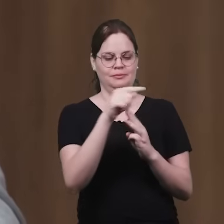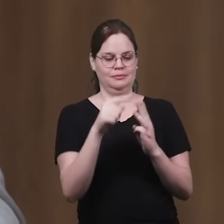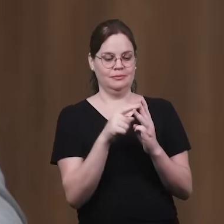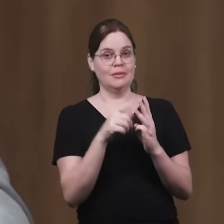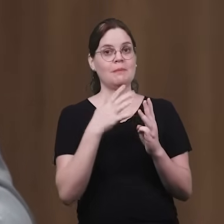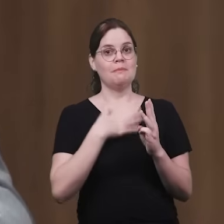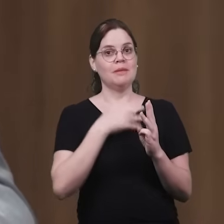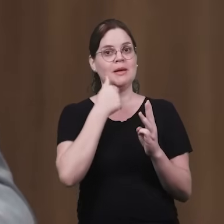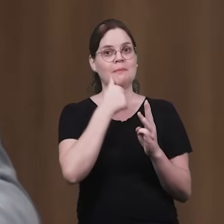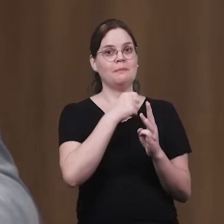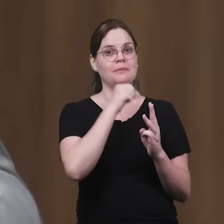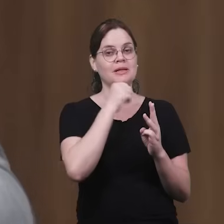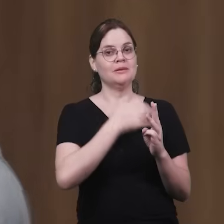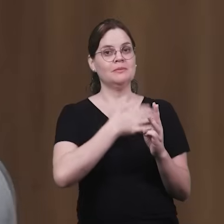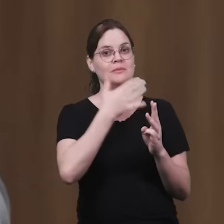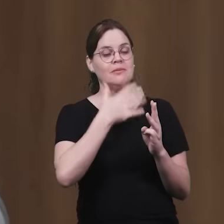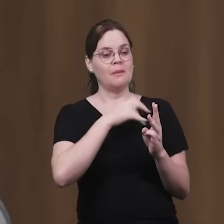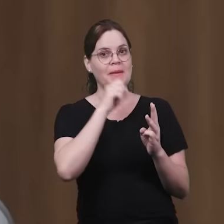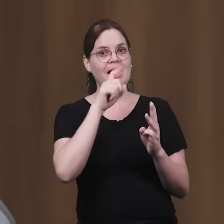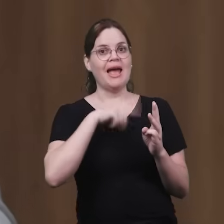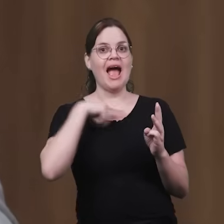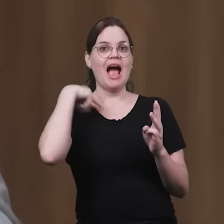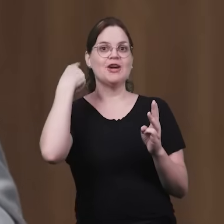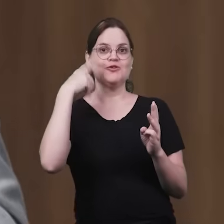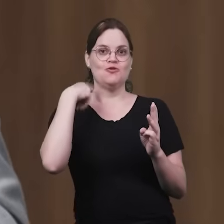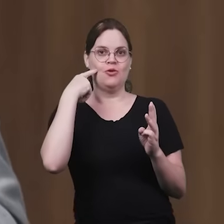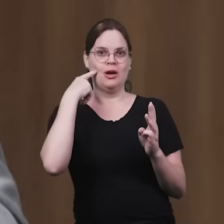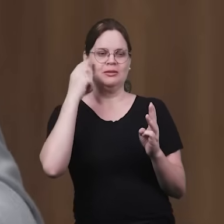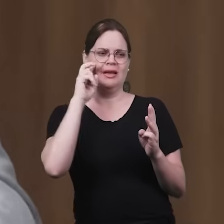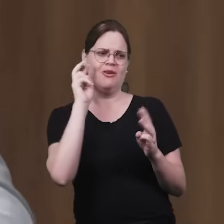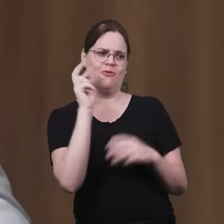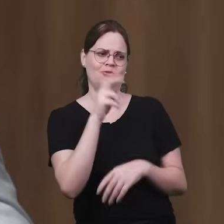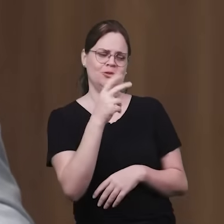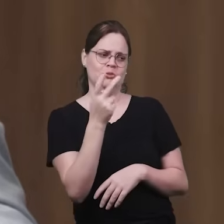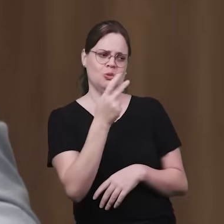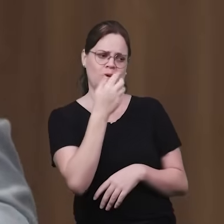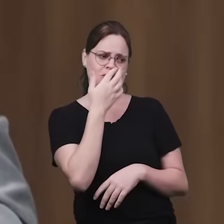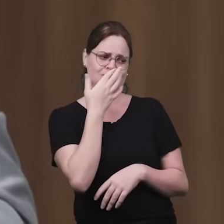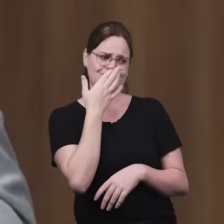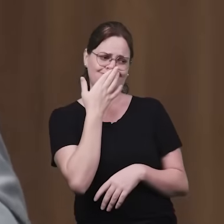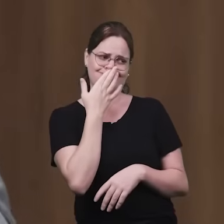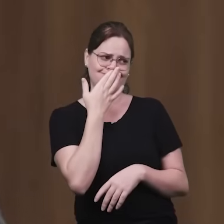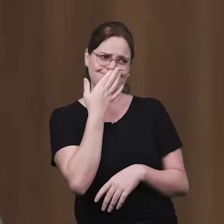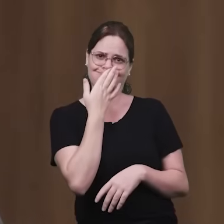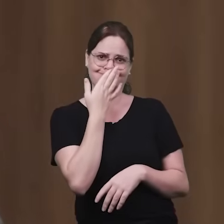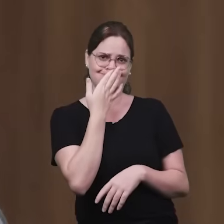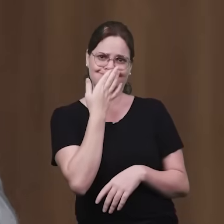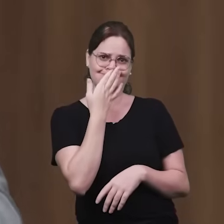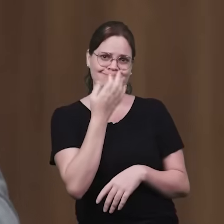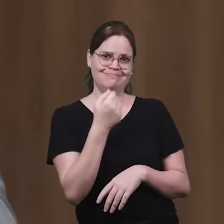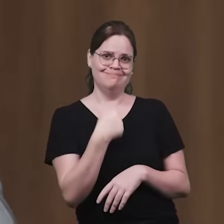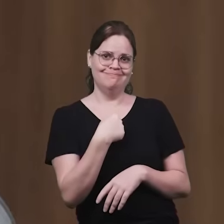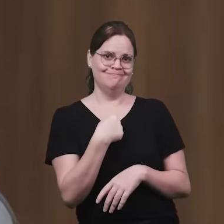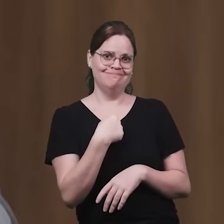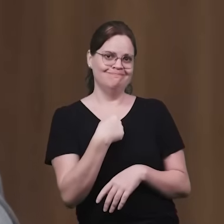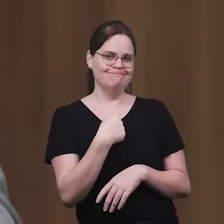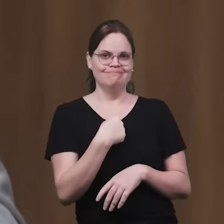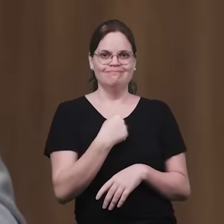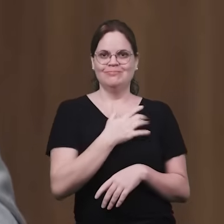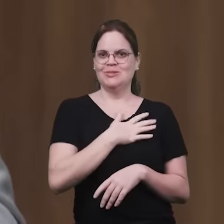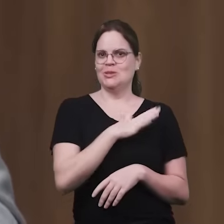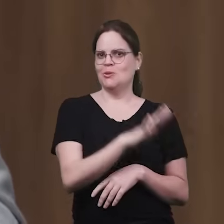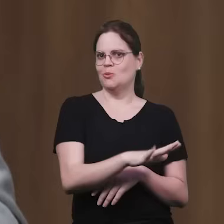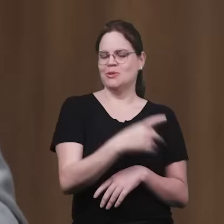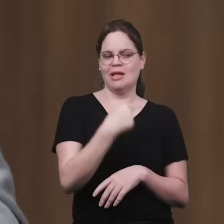não gostava, ou seja, não tinha para mim aquele projeto, não via na atividade profissional deles alguma coisa que me